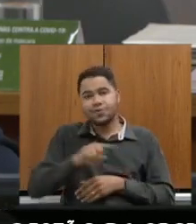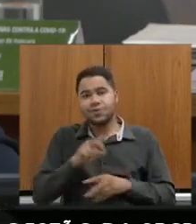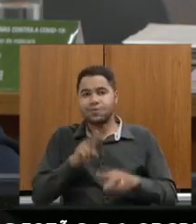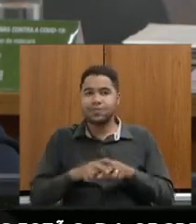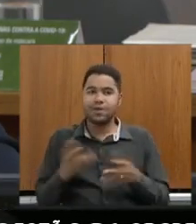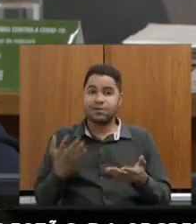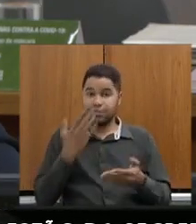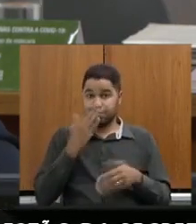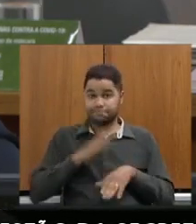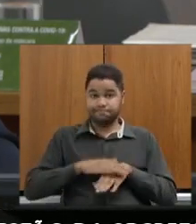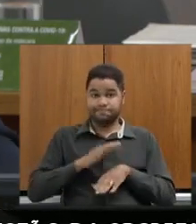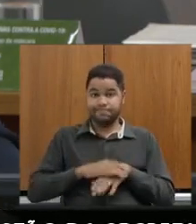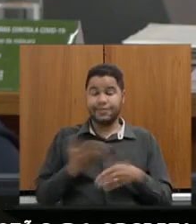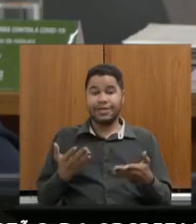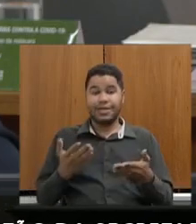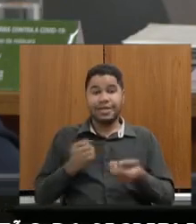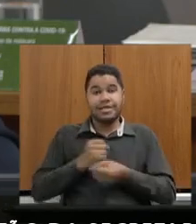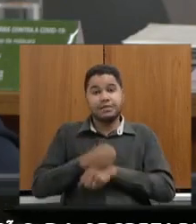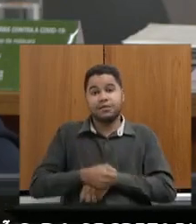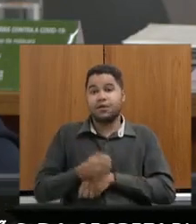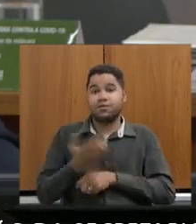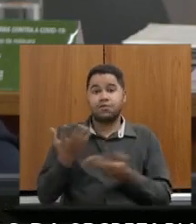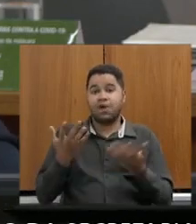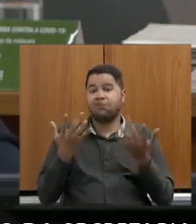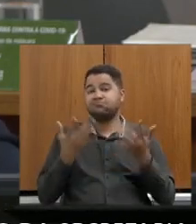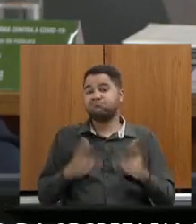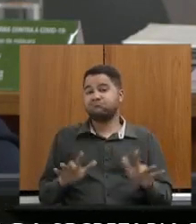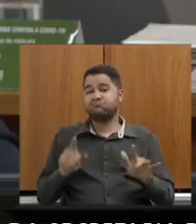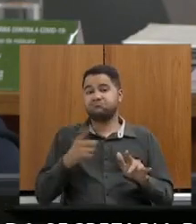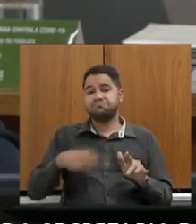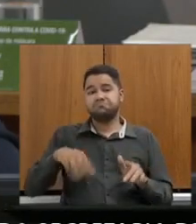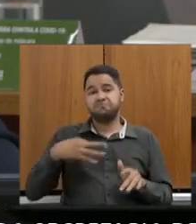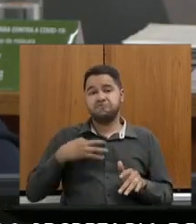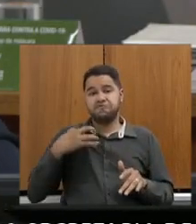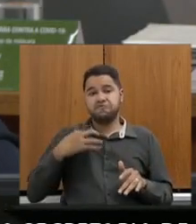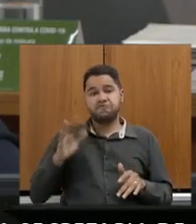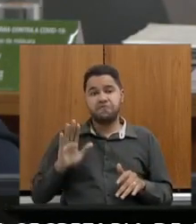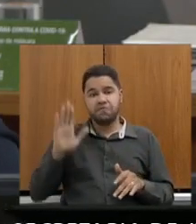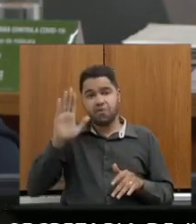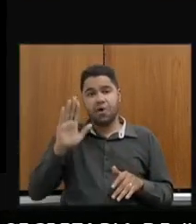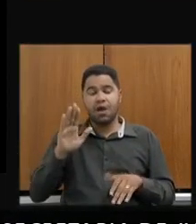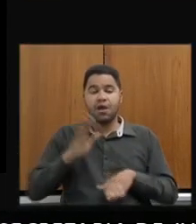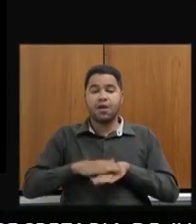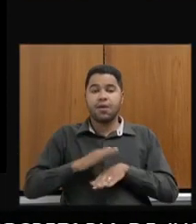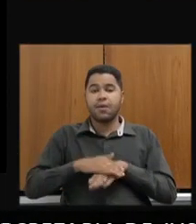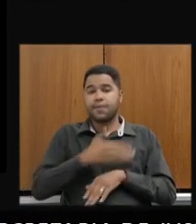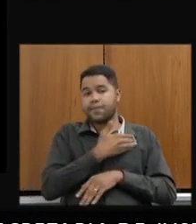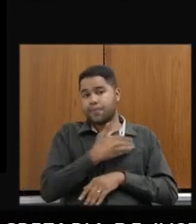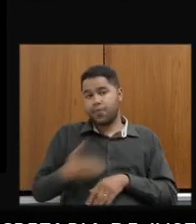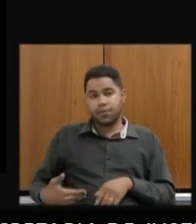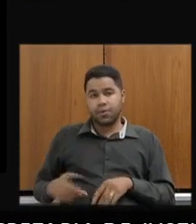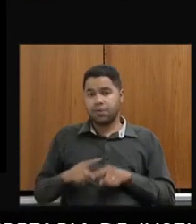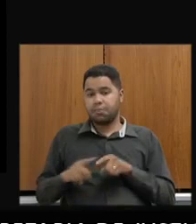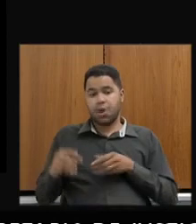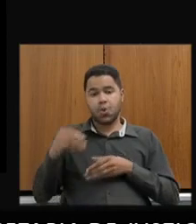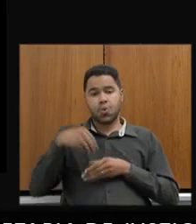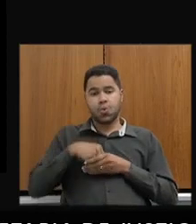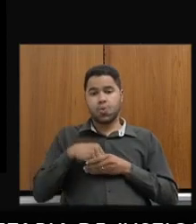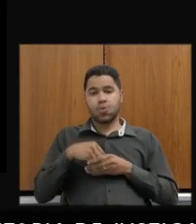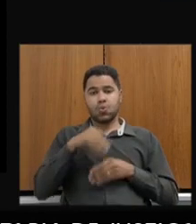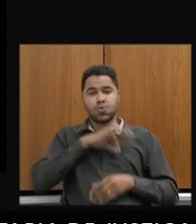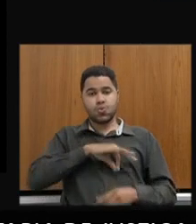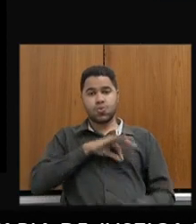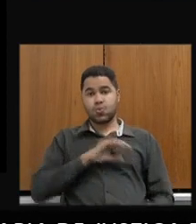preso na mão de obra escrava é muito natural que o preso possa se voluntariar para prestar um serviço de natureza pública sem remuneração E